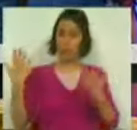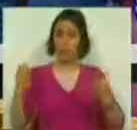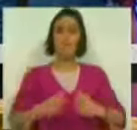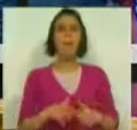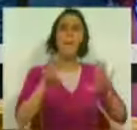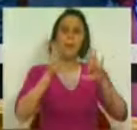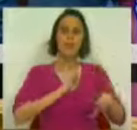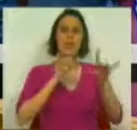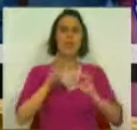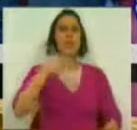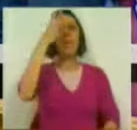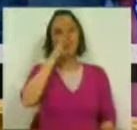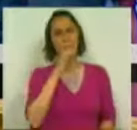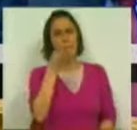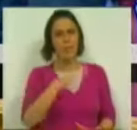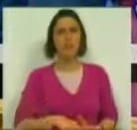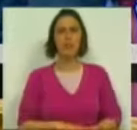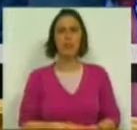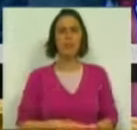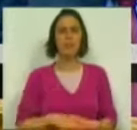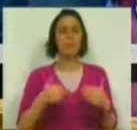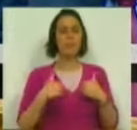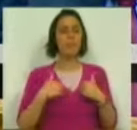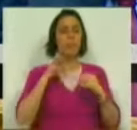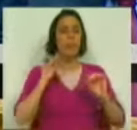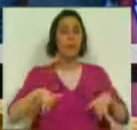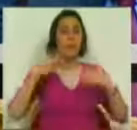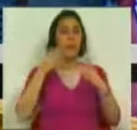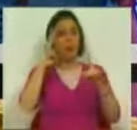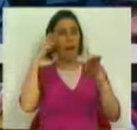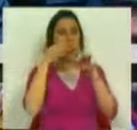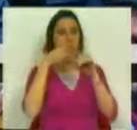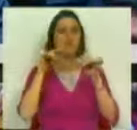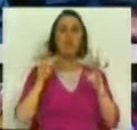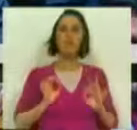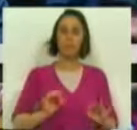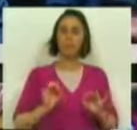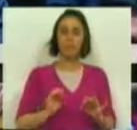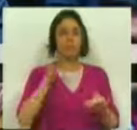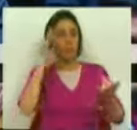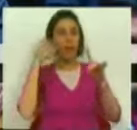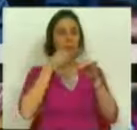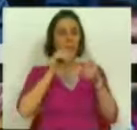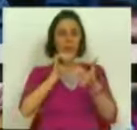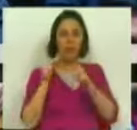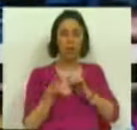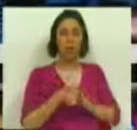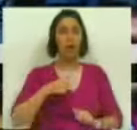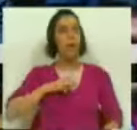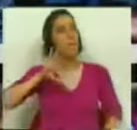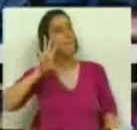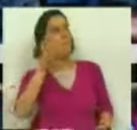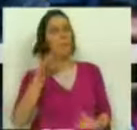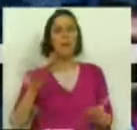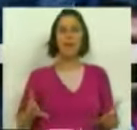responsabilidade. Mas, Sr. Primeiro-Ministro, a nossa principal causa é, de facto, a causa de transformar o nosso